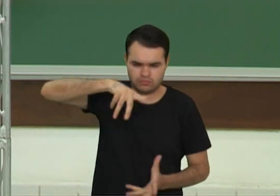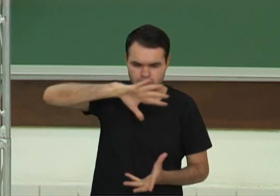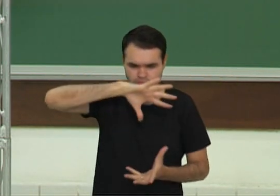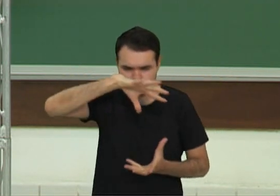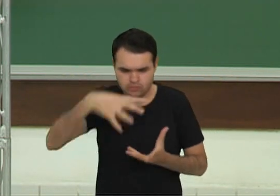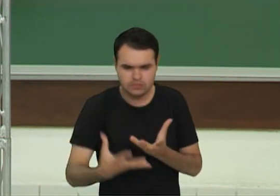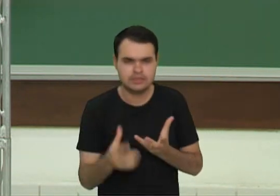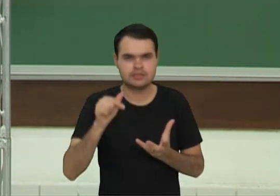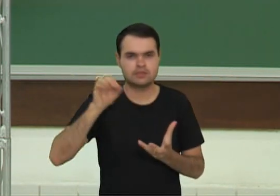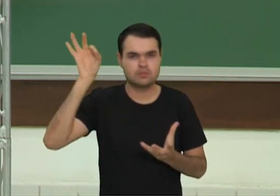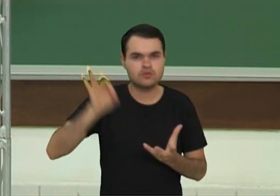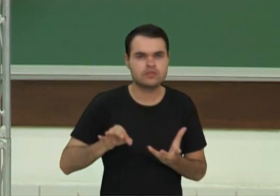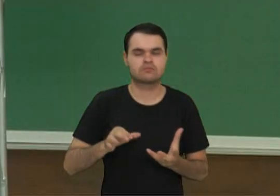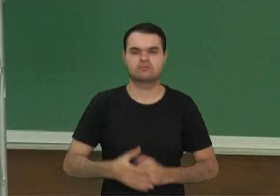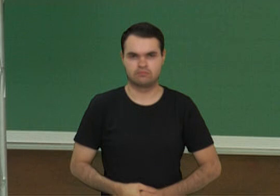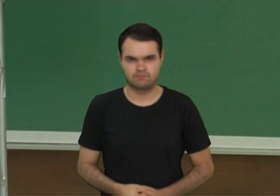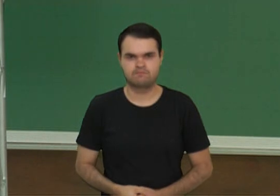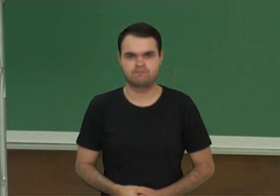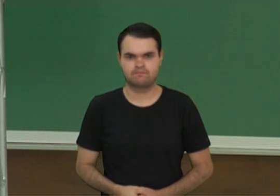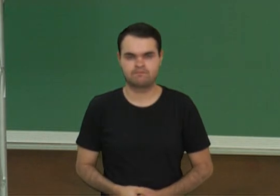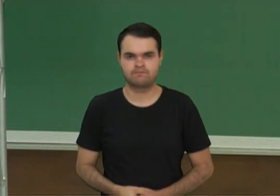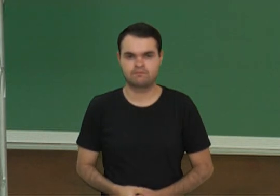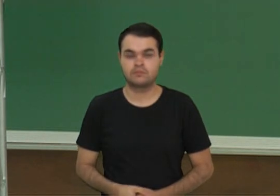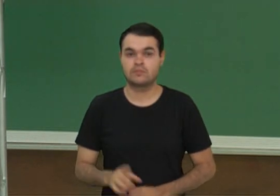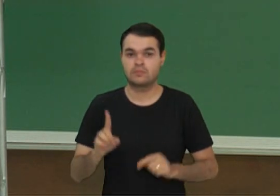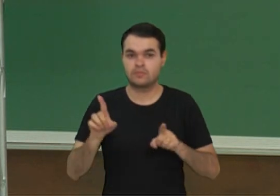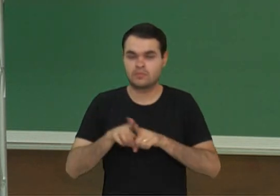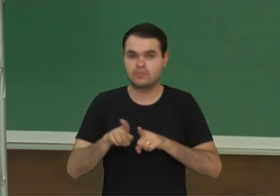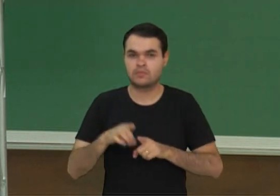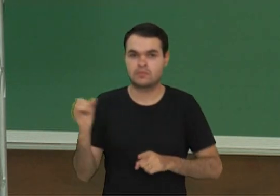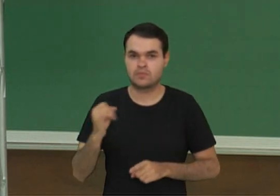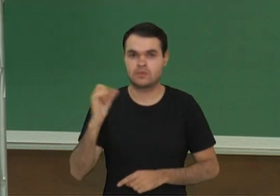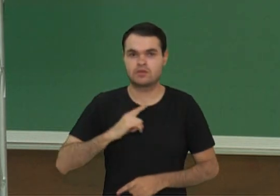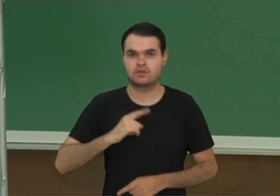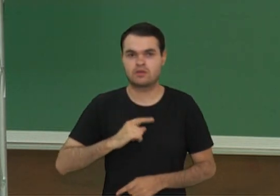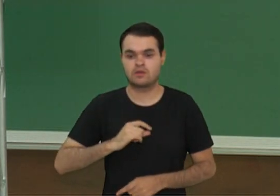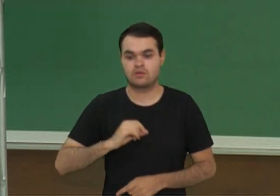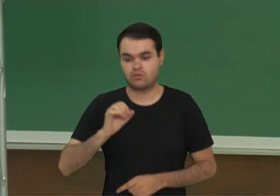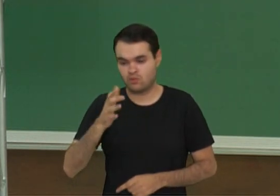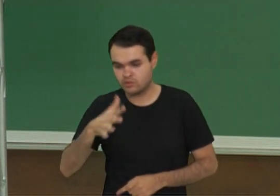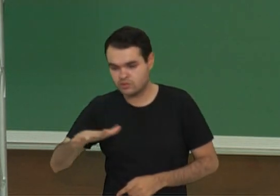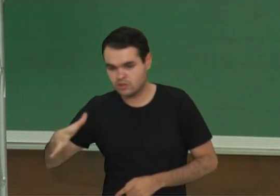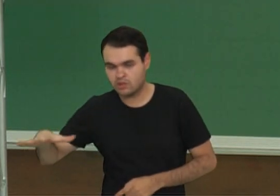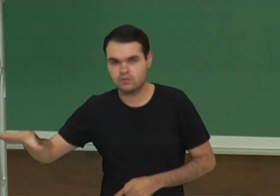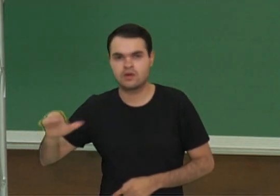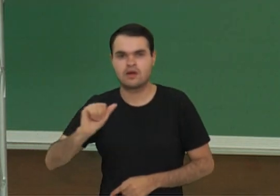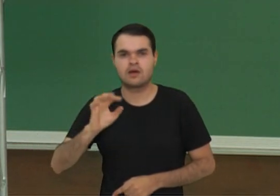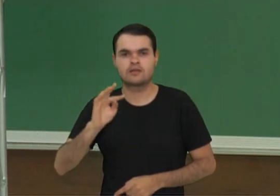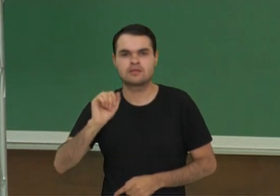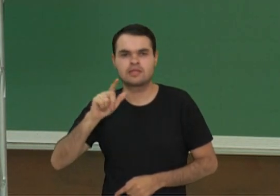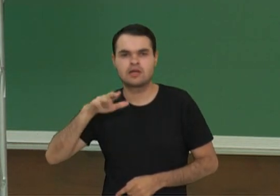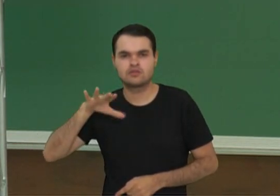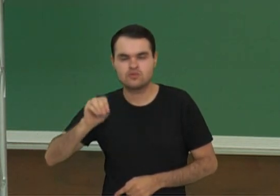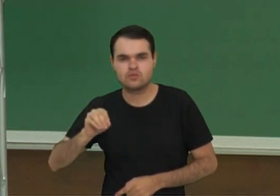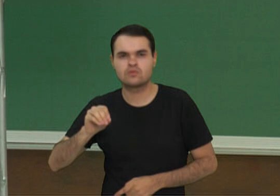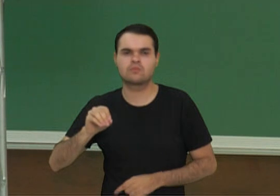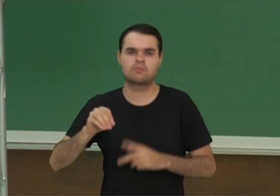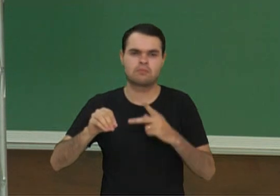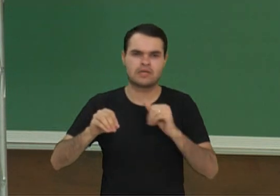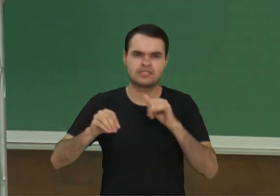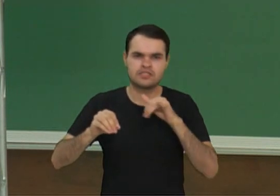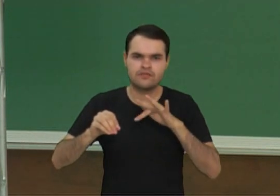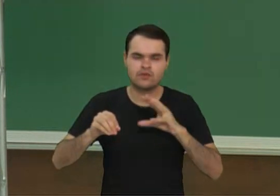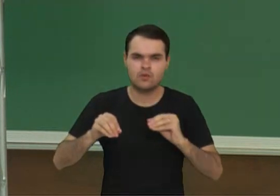da superfície do nosso planeta. E aí vale destacar que nós temos o Oceano Atlântico, Oceano Pacífico, Oceano Índico, Oceano